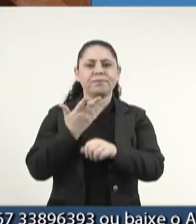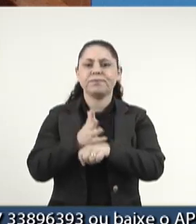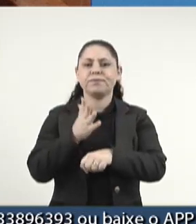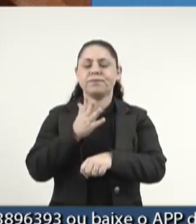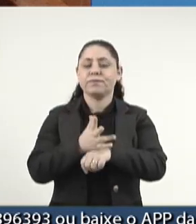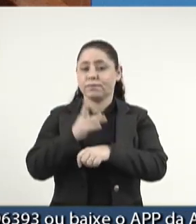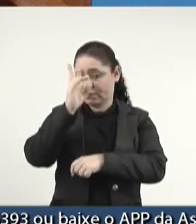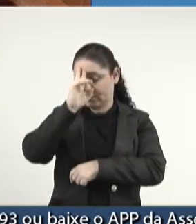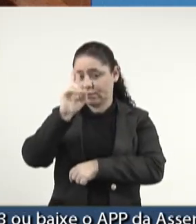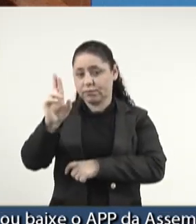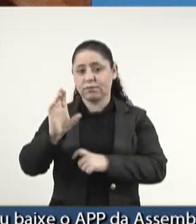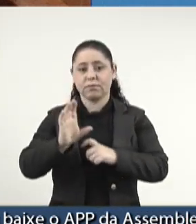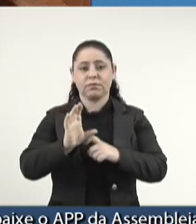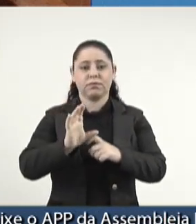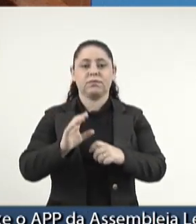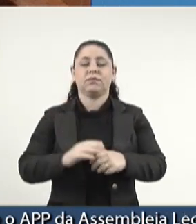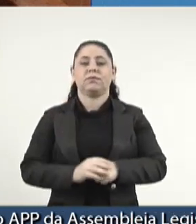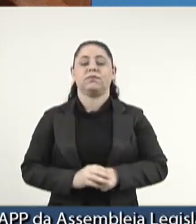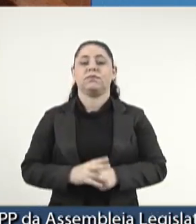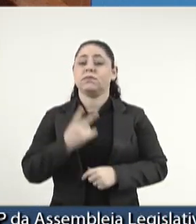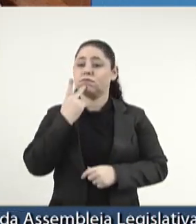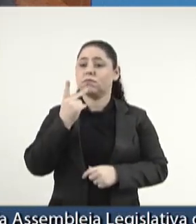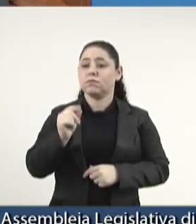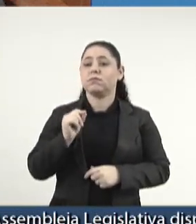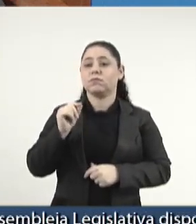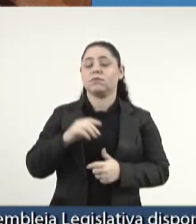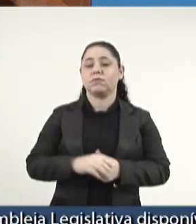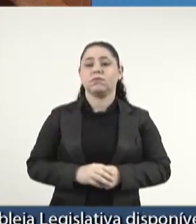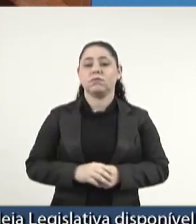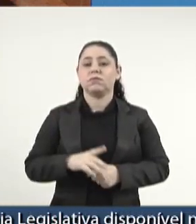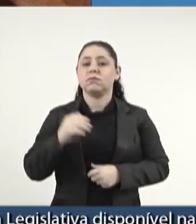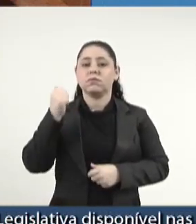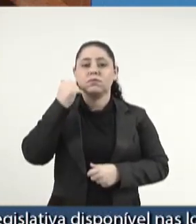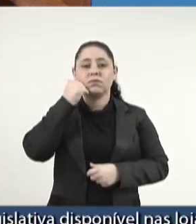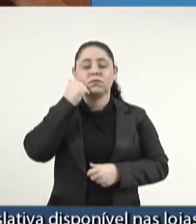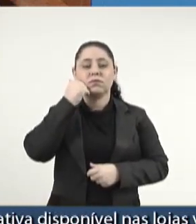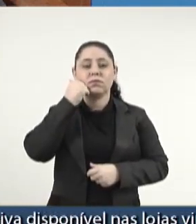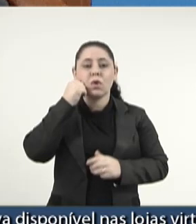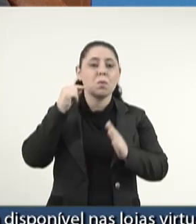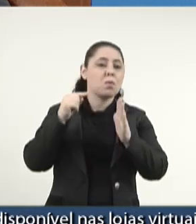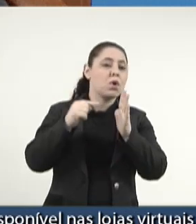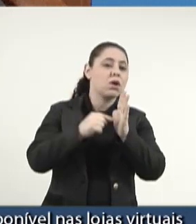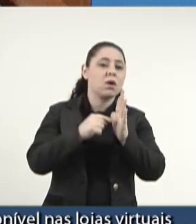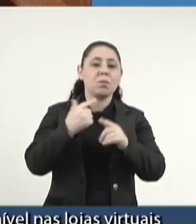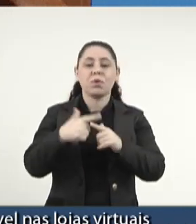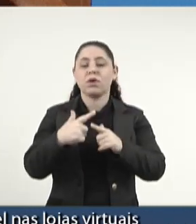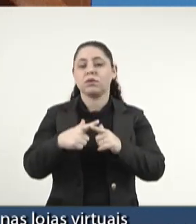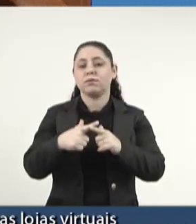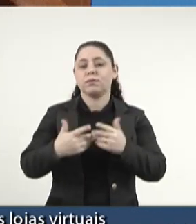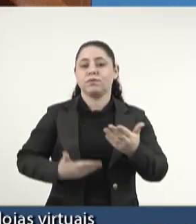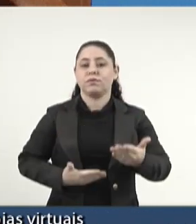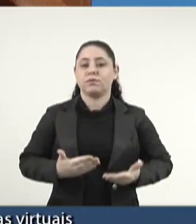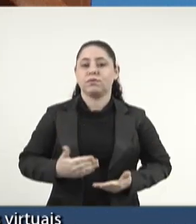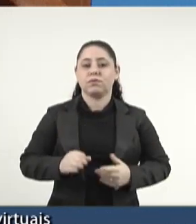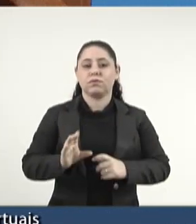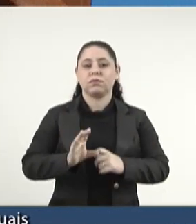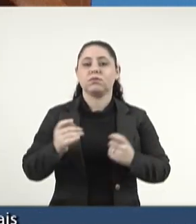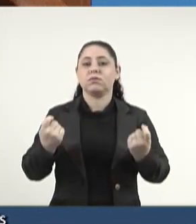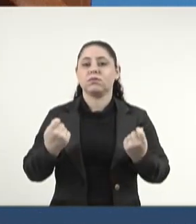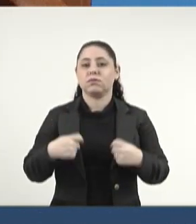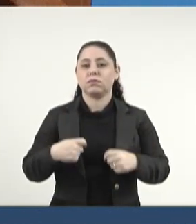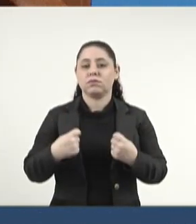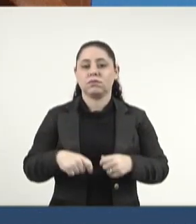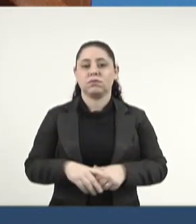pela diretoria da CACEMES. E digo que será uma denúncia, porque os servidores da CACEMES